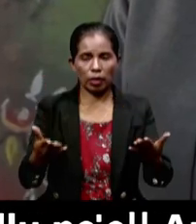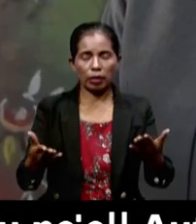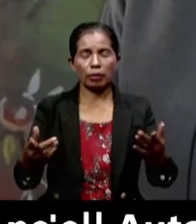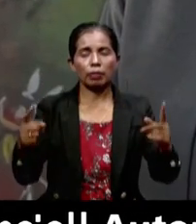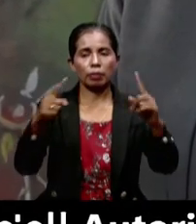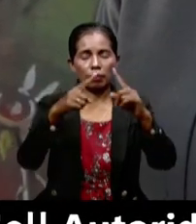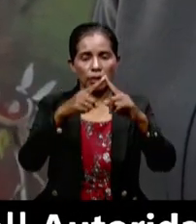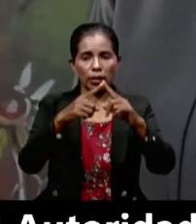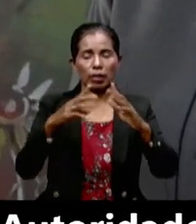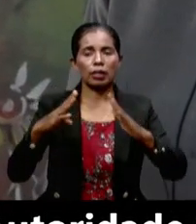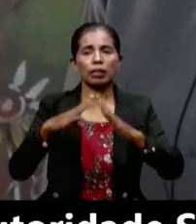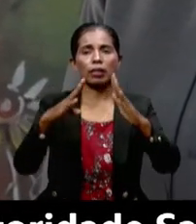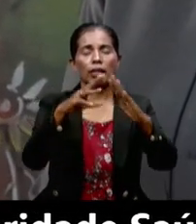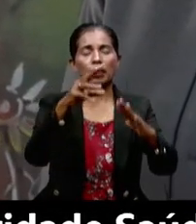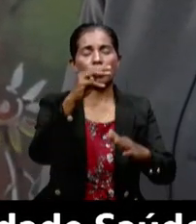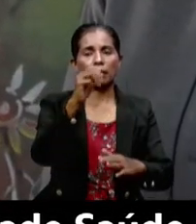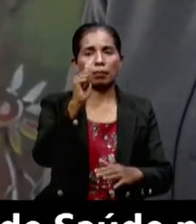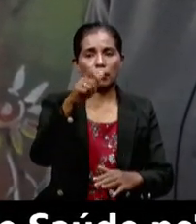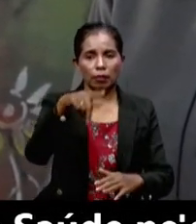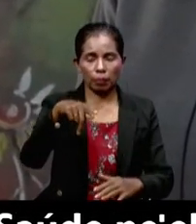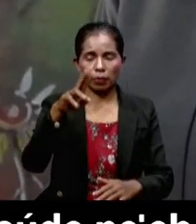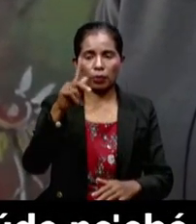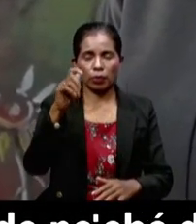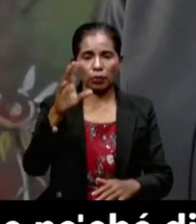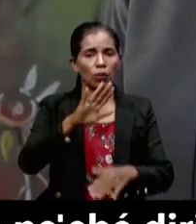Maputo, toda a solidariedade que foi